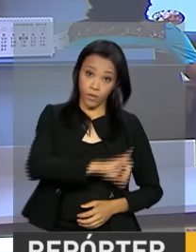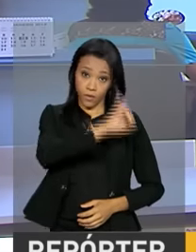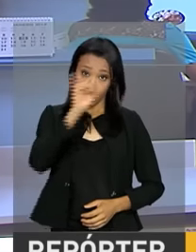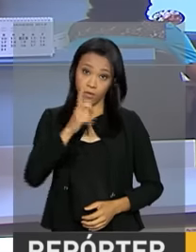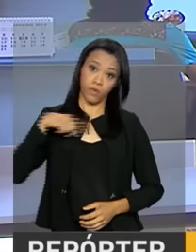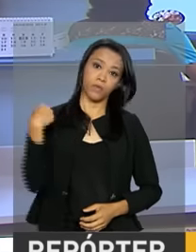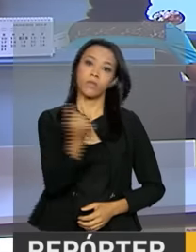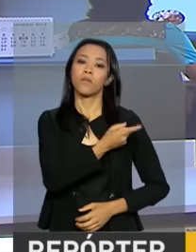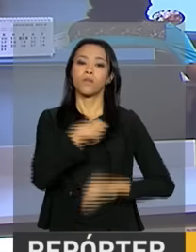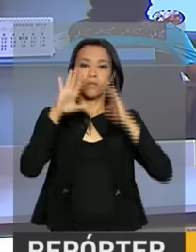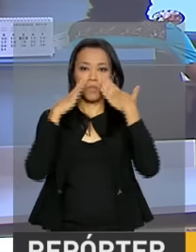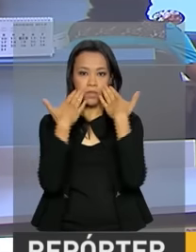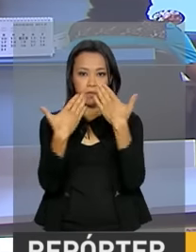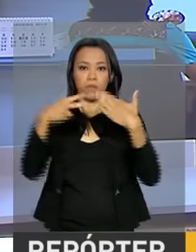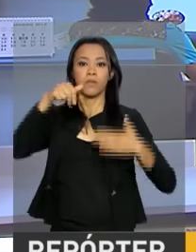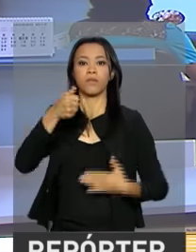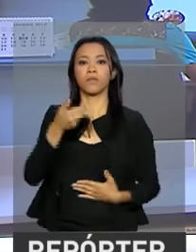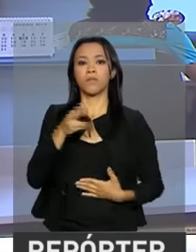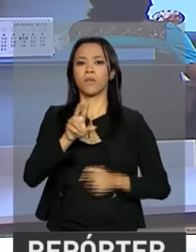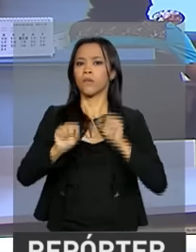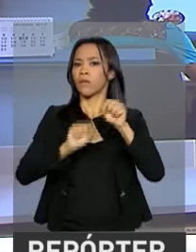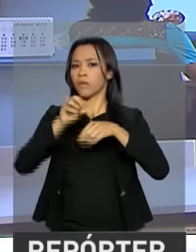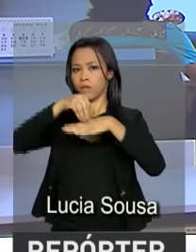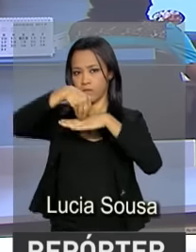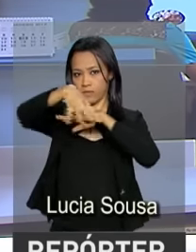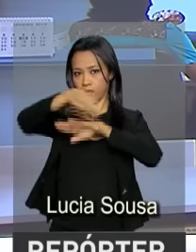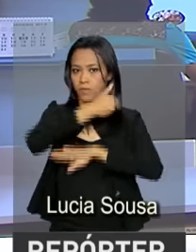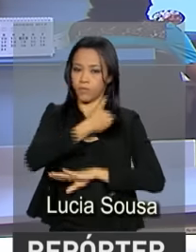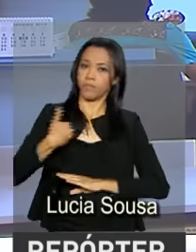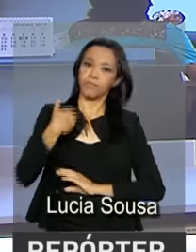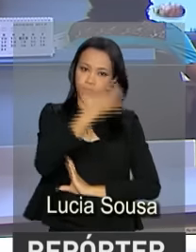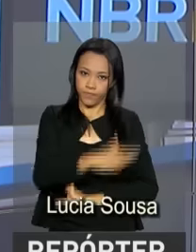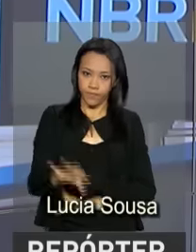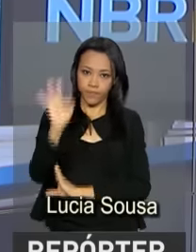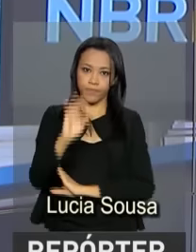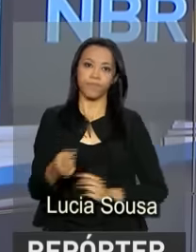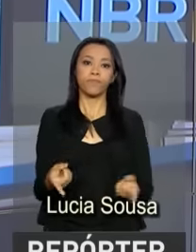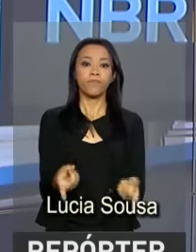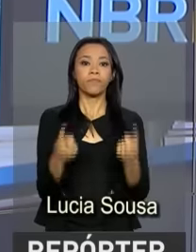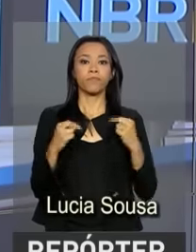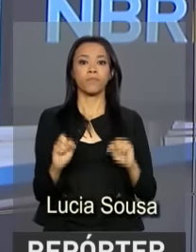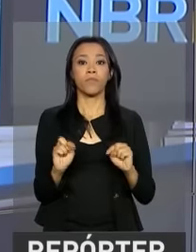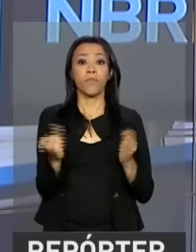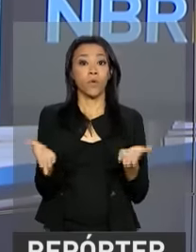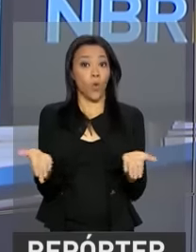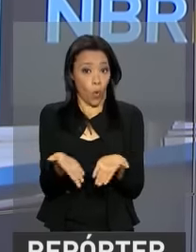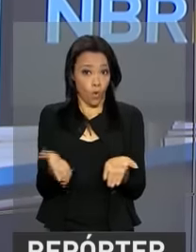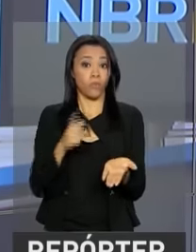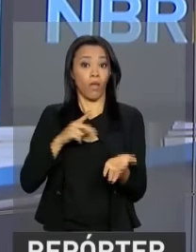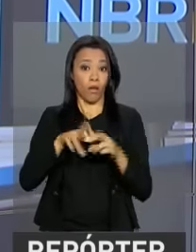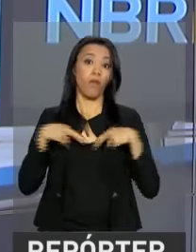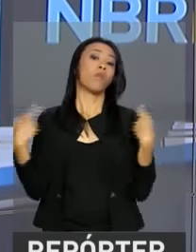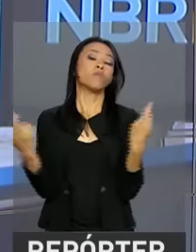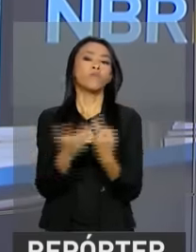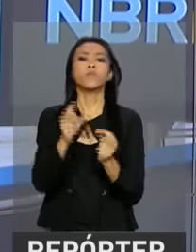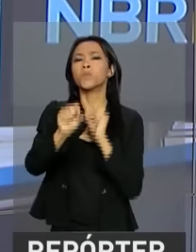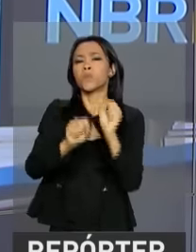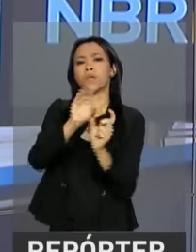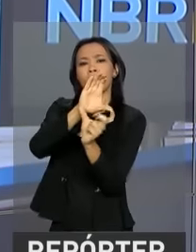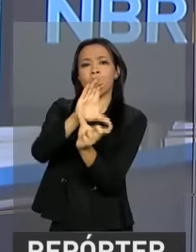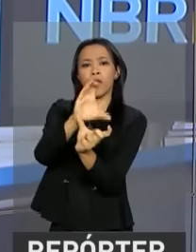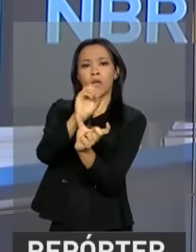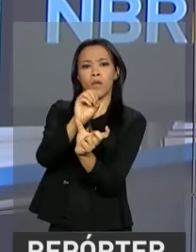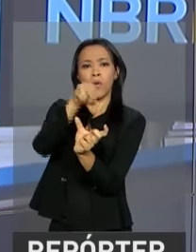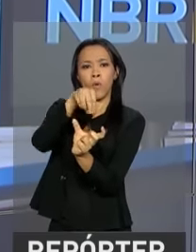Olá, estamos de volta com o repórter NBR e as notícias do governo federal. Hoje tem reunião do Conselhão em Brasília. O